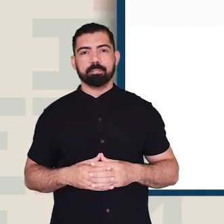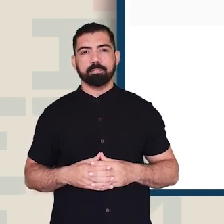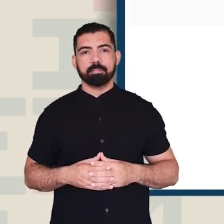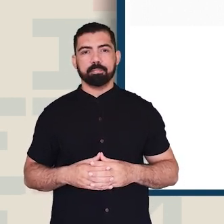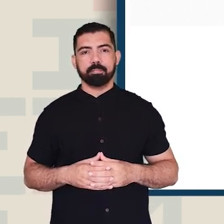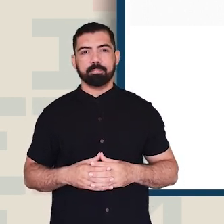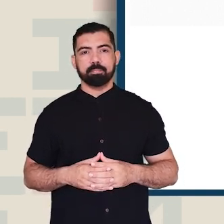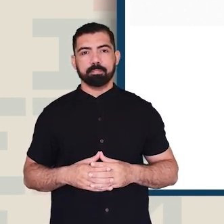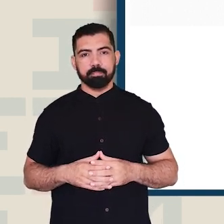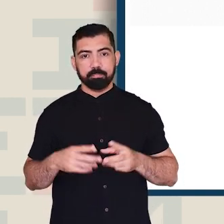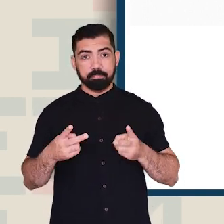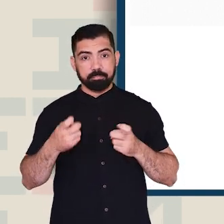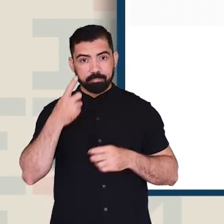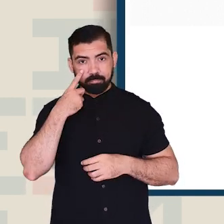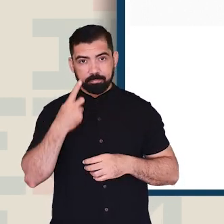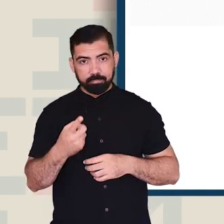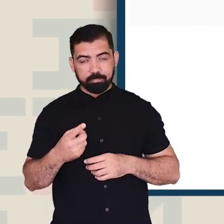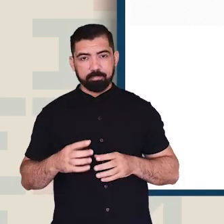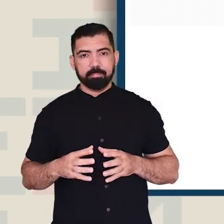Né?